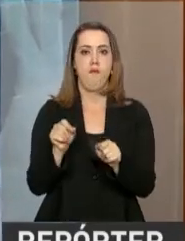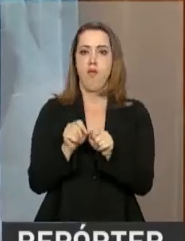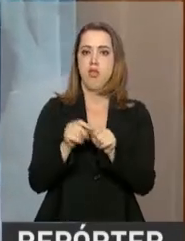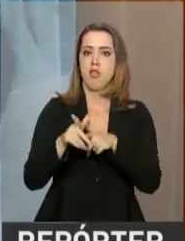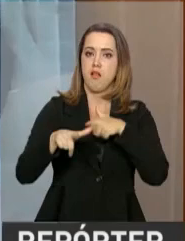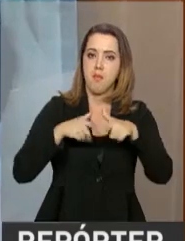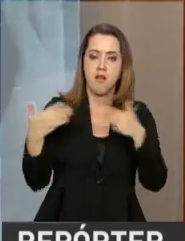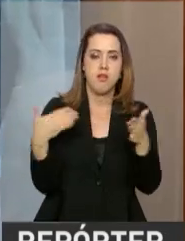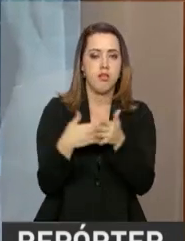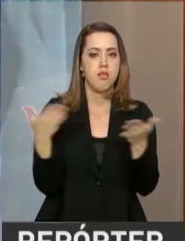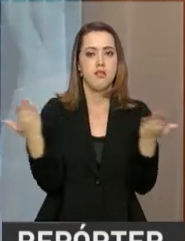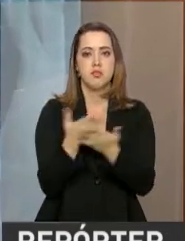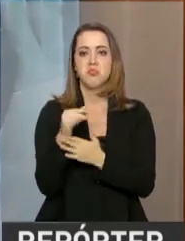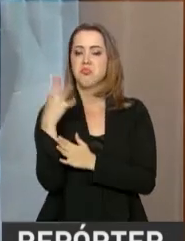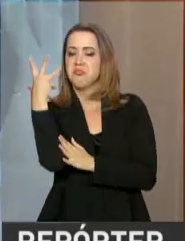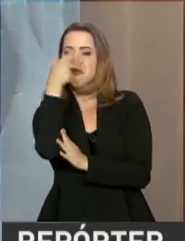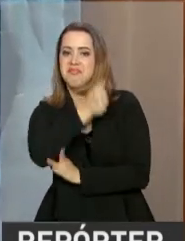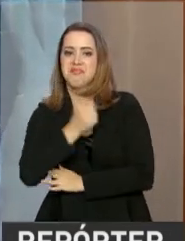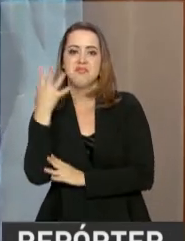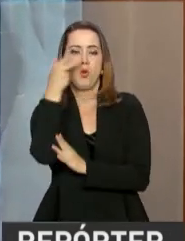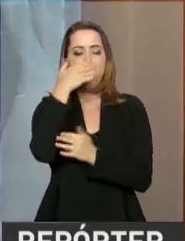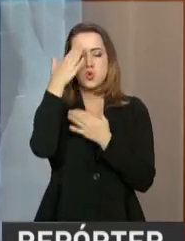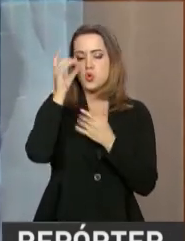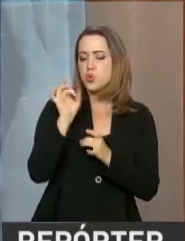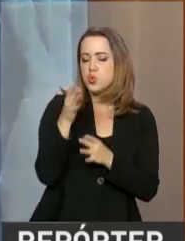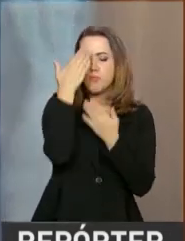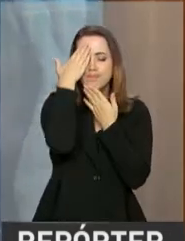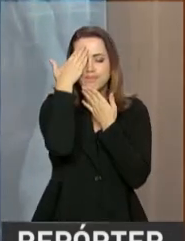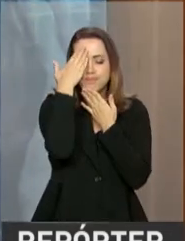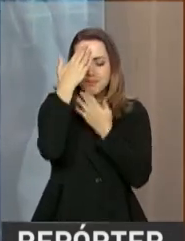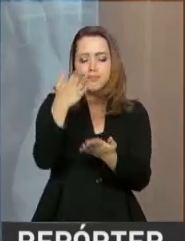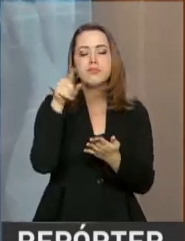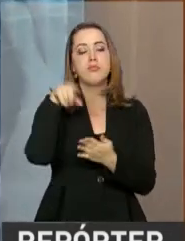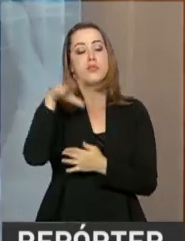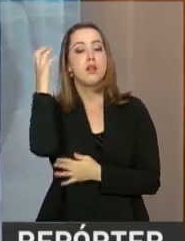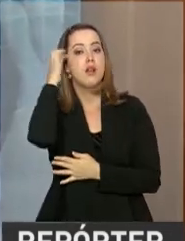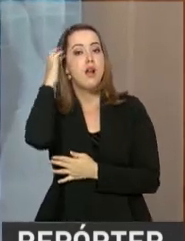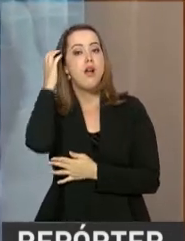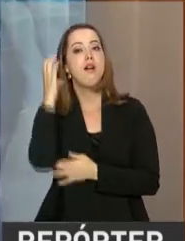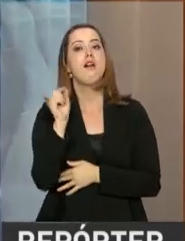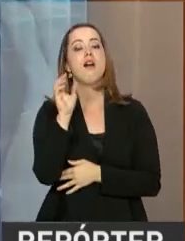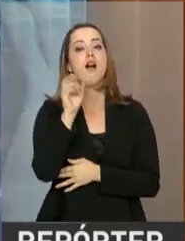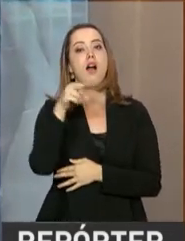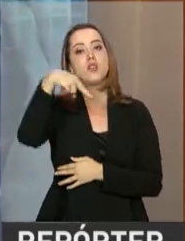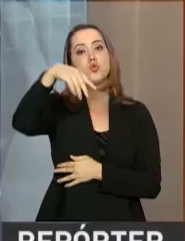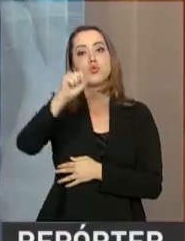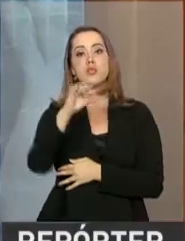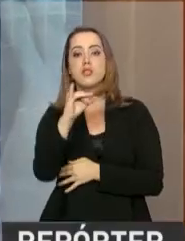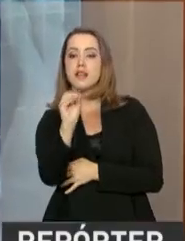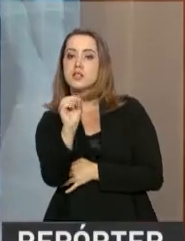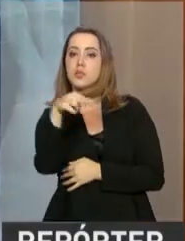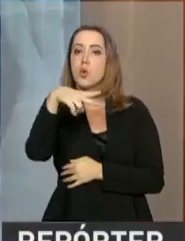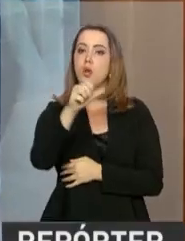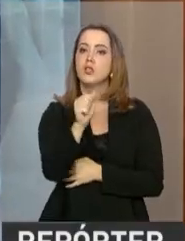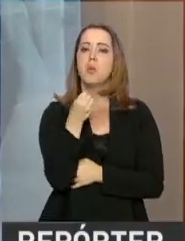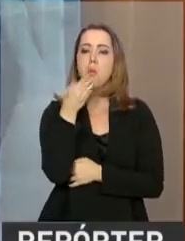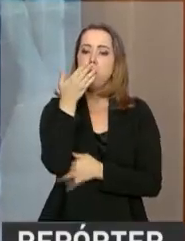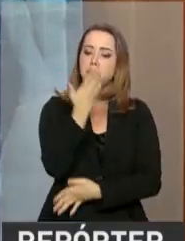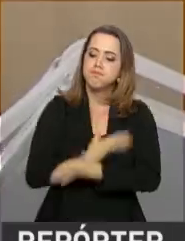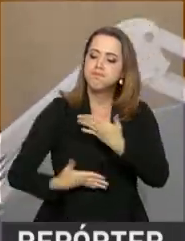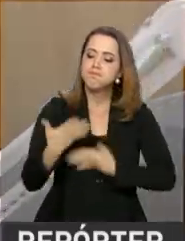né maravilha maravilha Só tenho que agradecer a rádio a Rádio Nacional por esses anos todos de boa